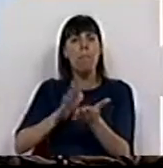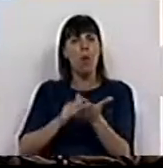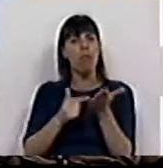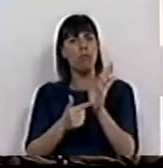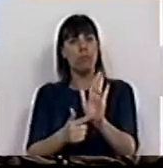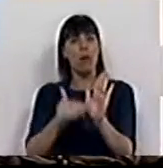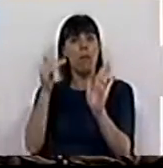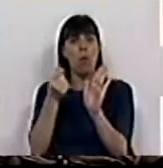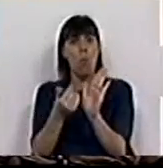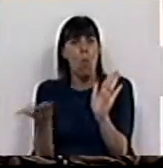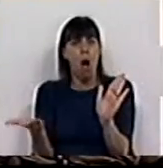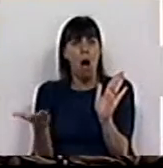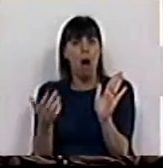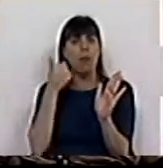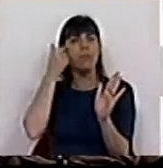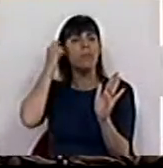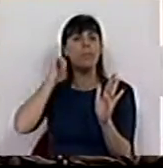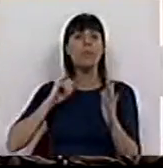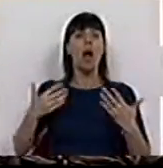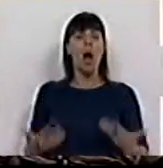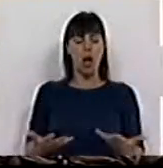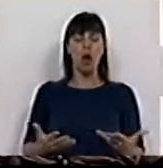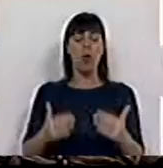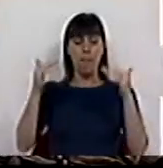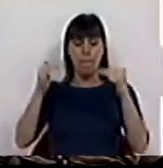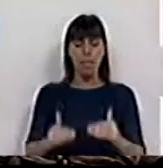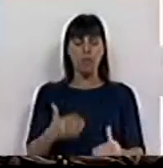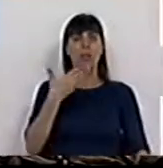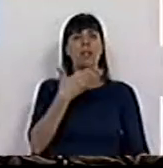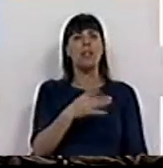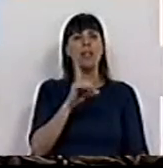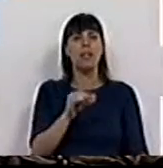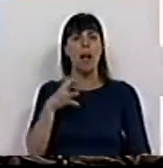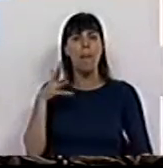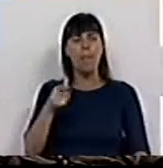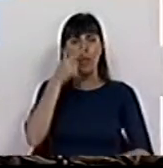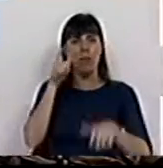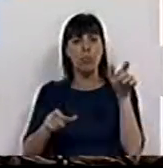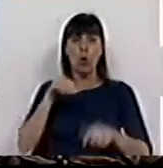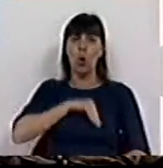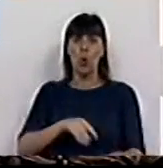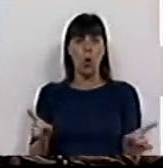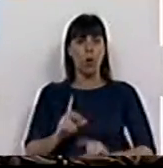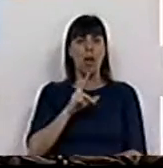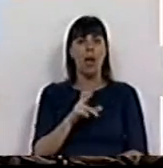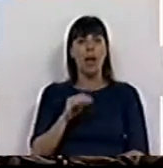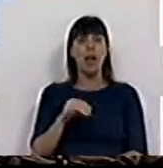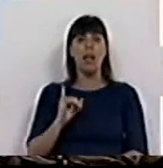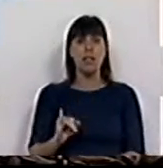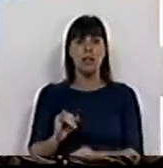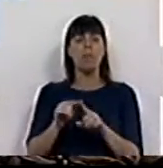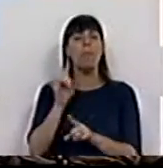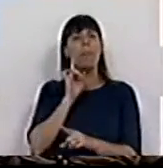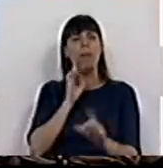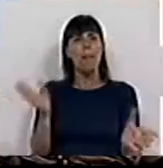comprovadamente menos tem. Há neste momento menos 160 mil pessoas a receber o RSI e o